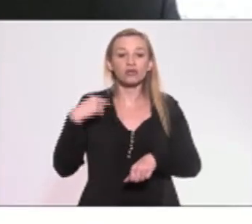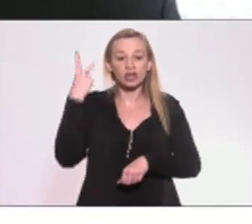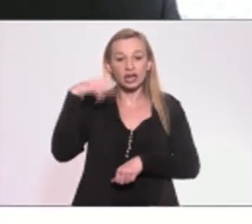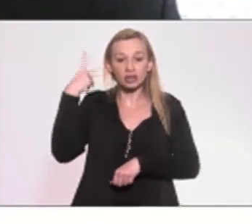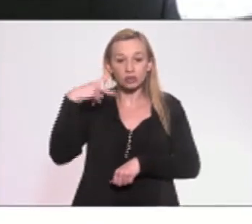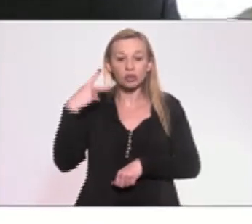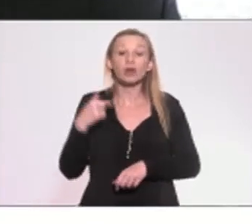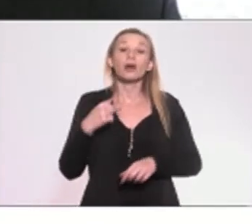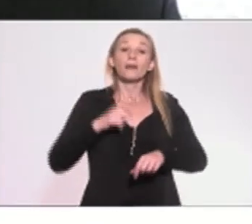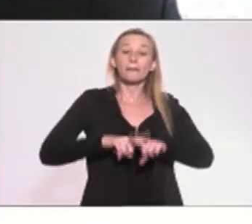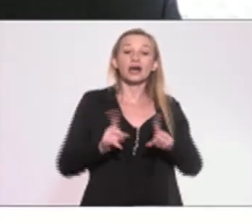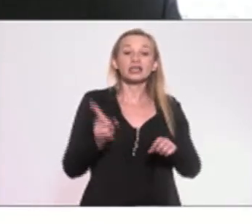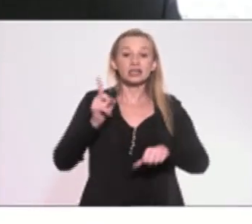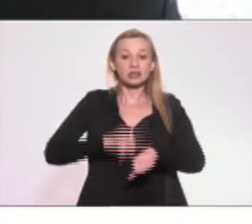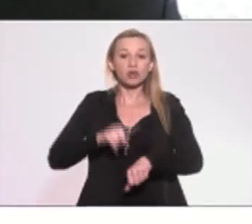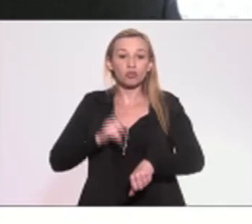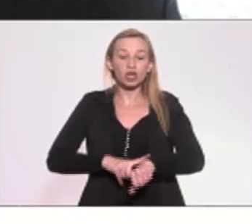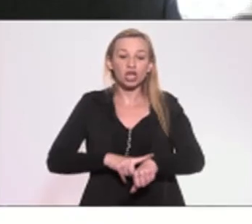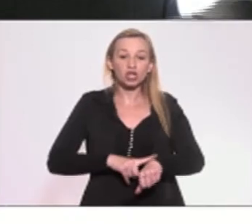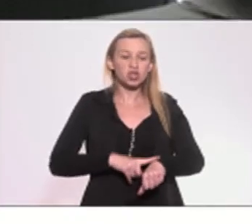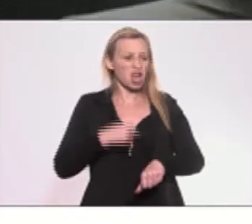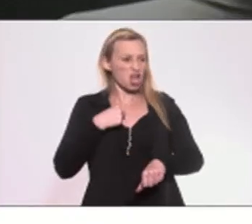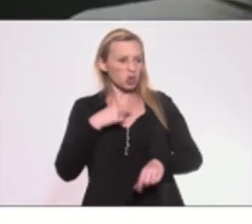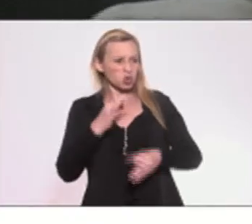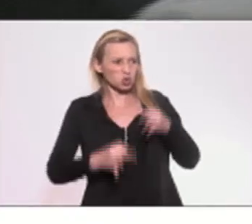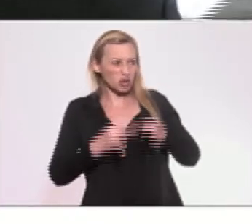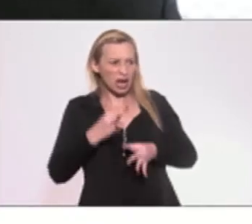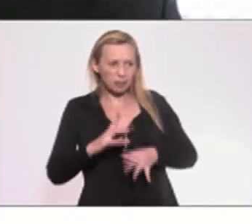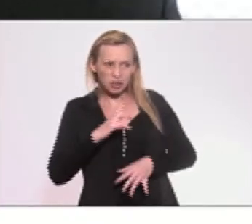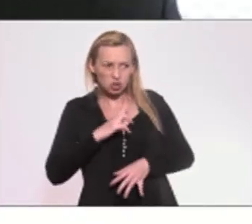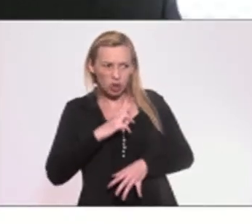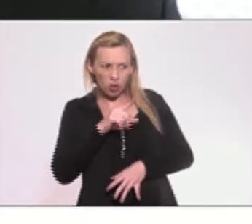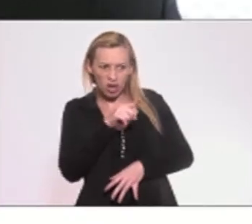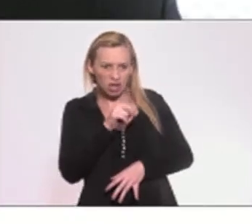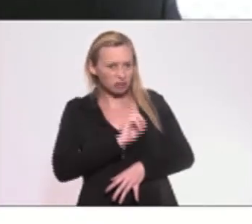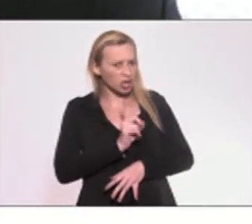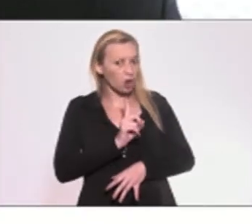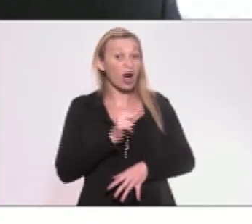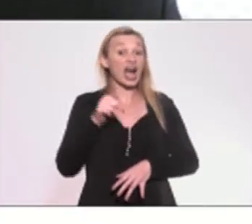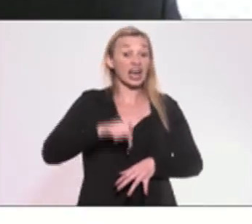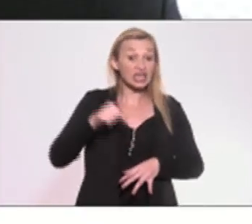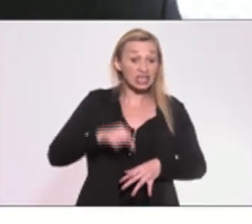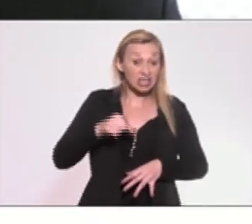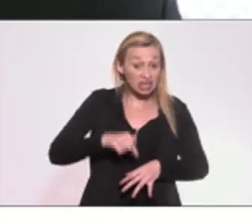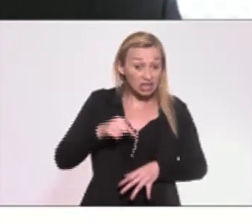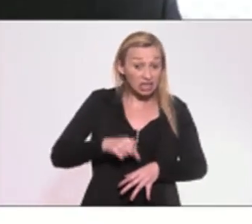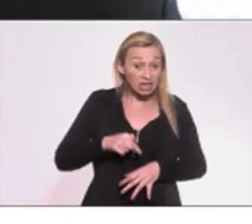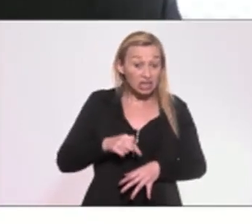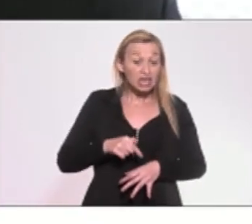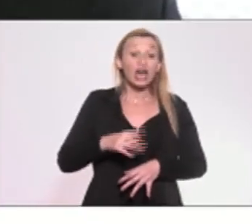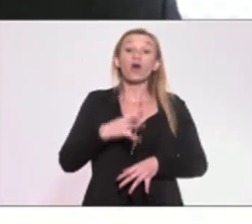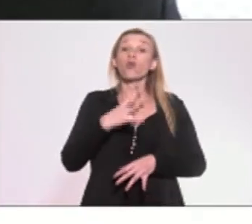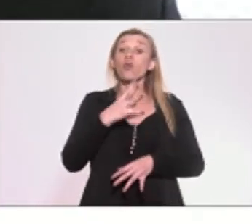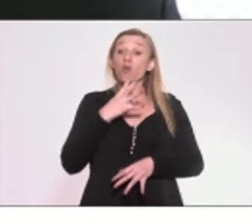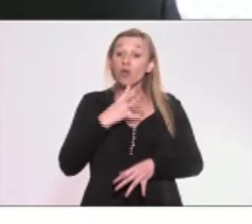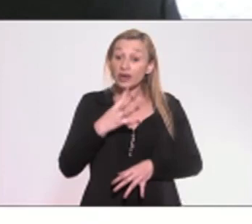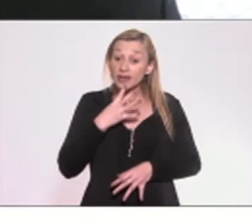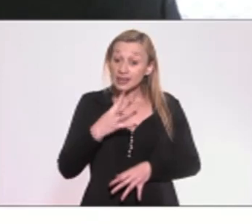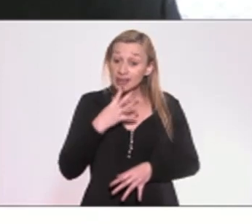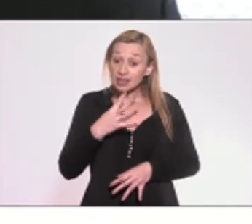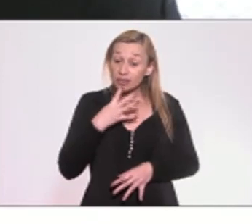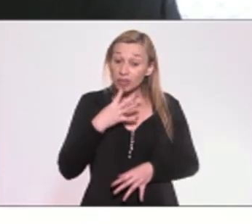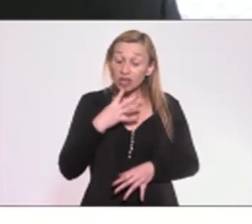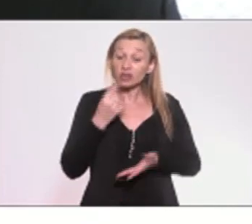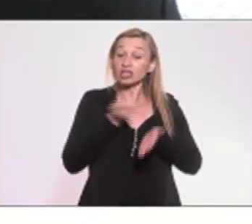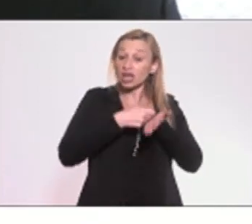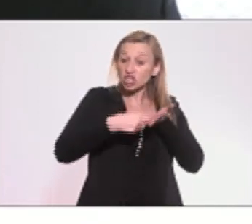mas eu, nesse momento, não fiz nenhum julgamento pessoal. Aqui é o julgamento, aqui é o reconhecimento e o que